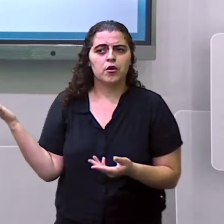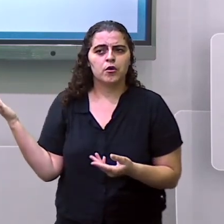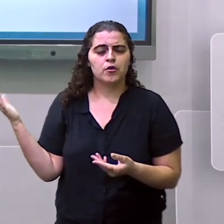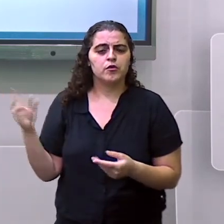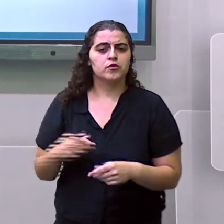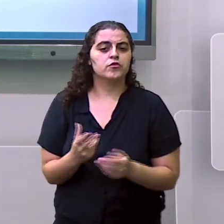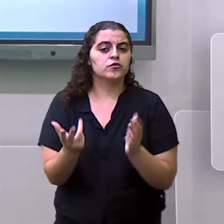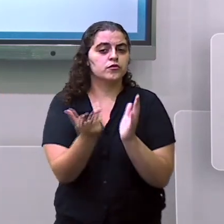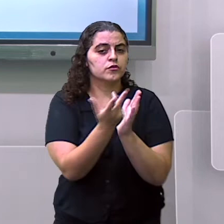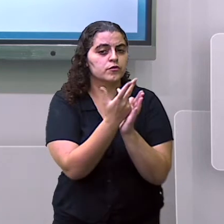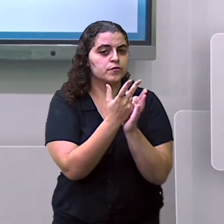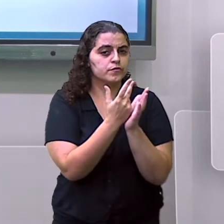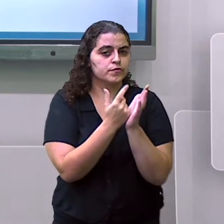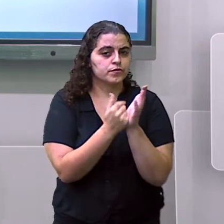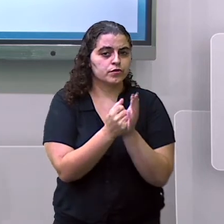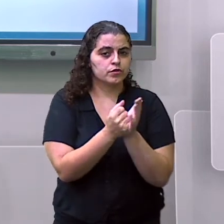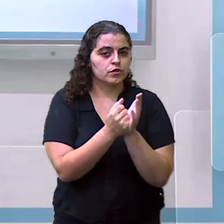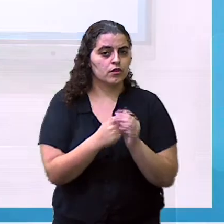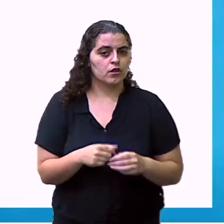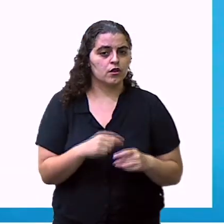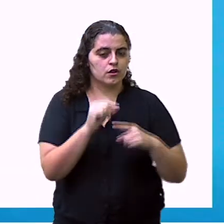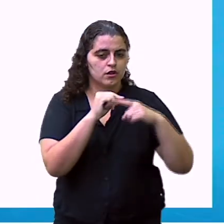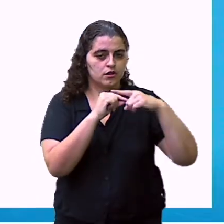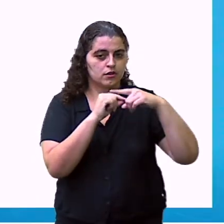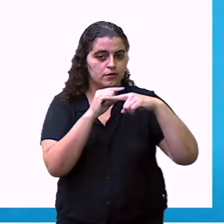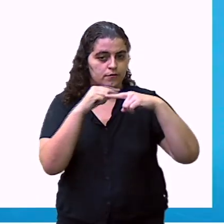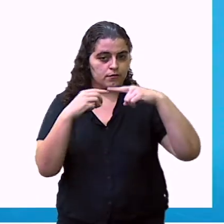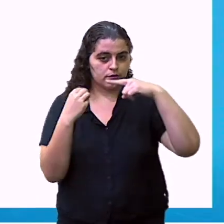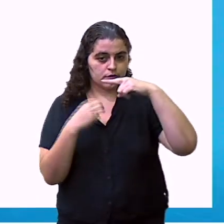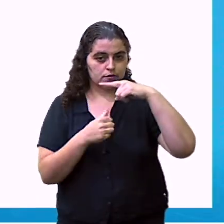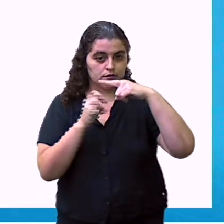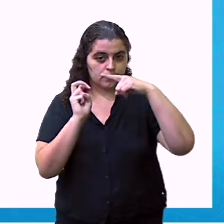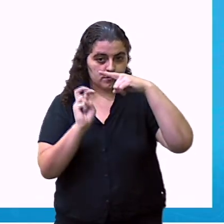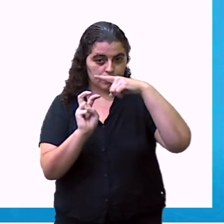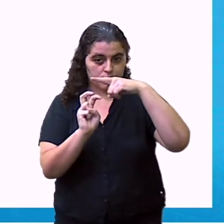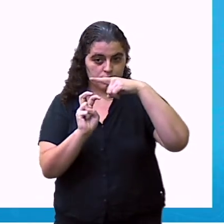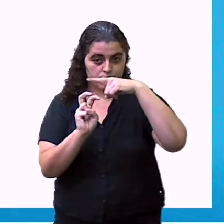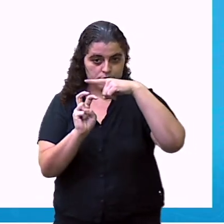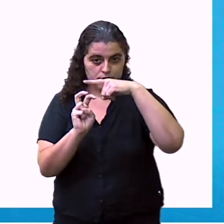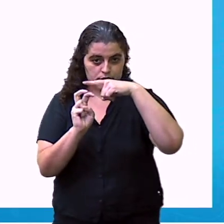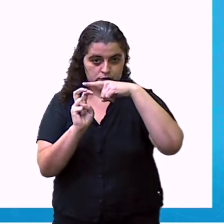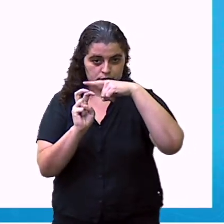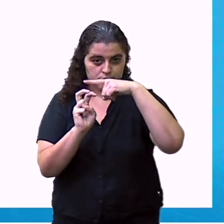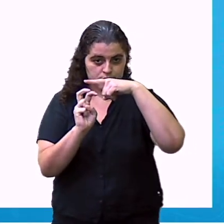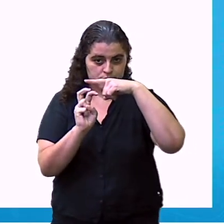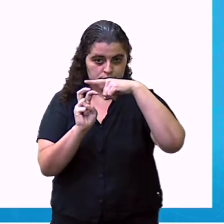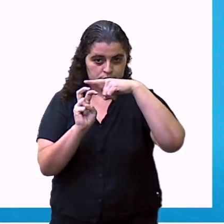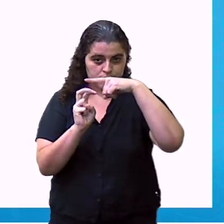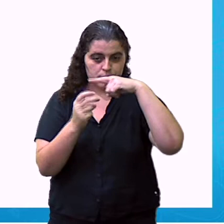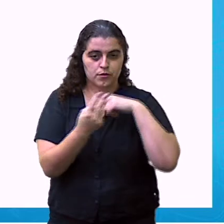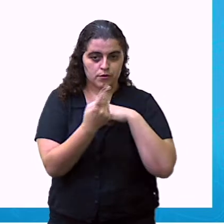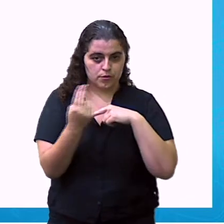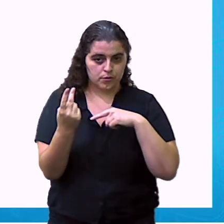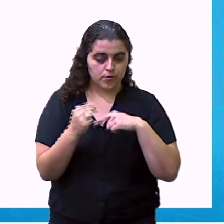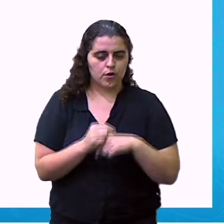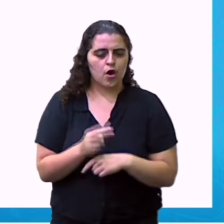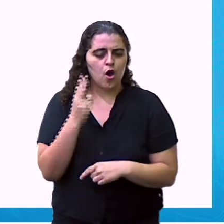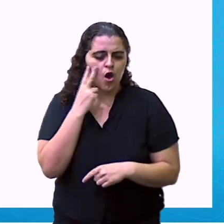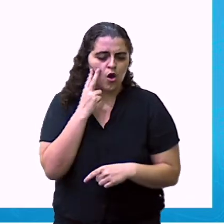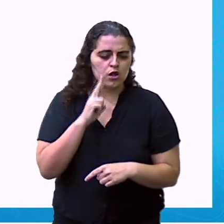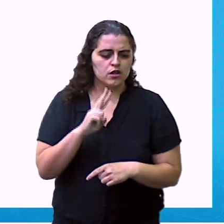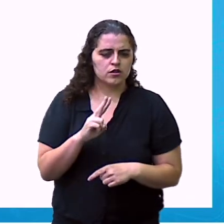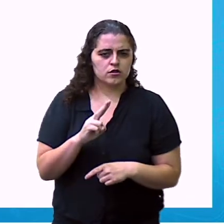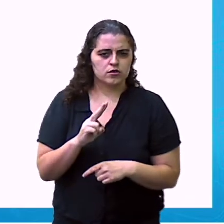nossas figuras, elas foram fracionadas em 5 partes iguais.